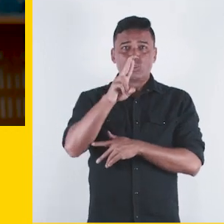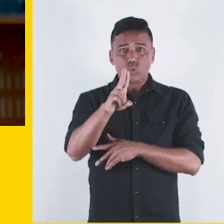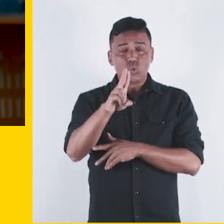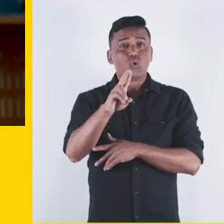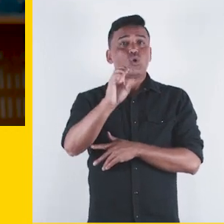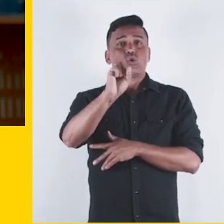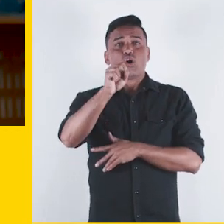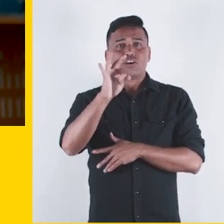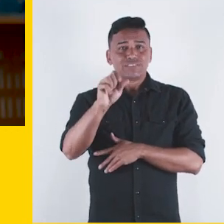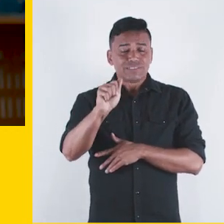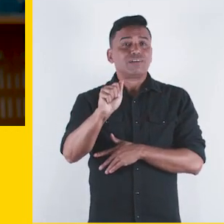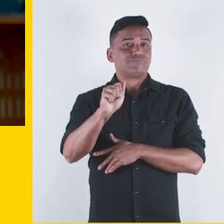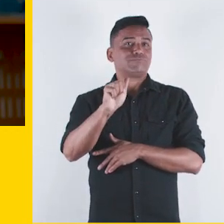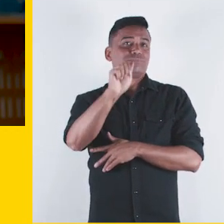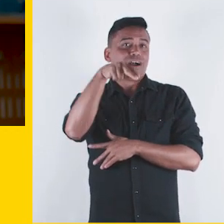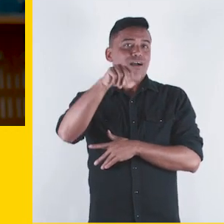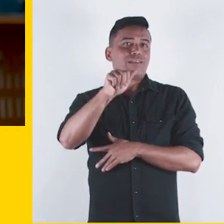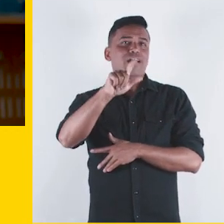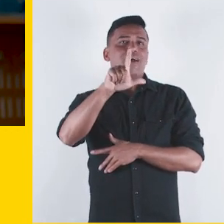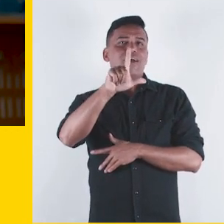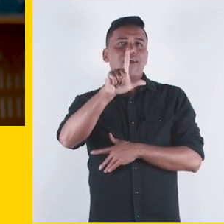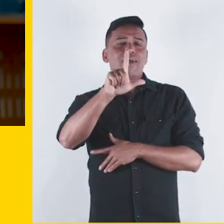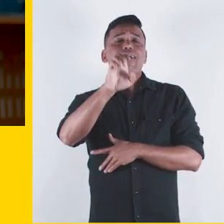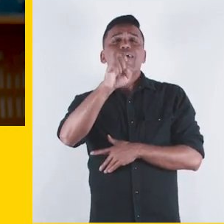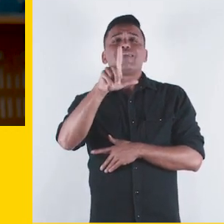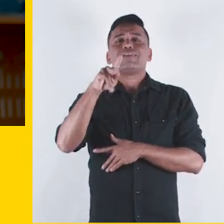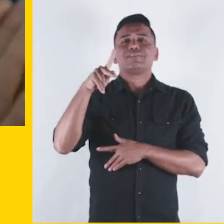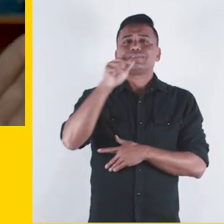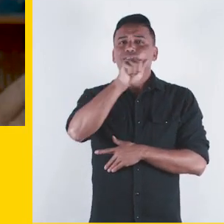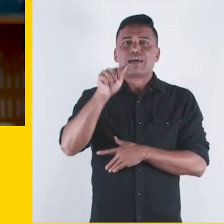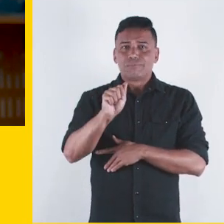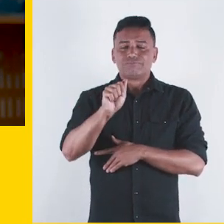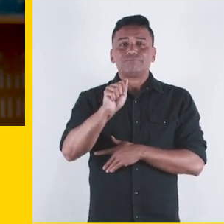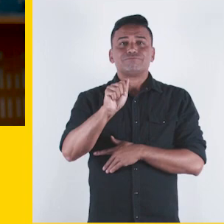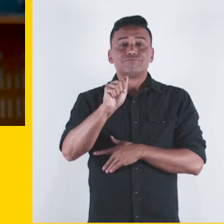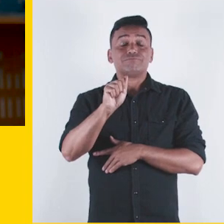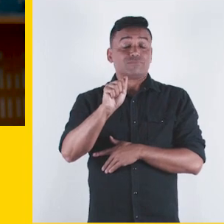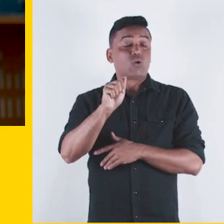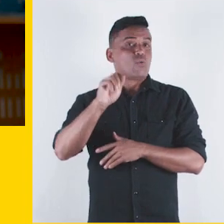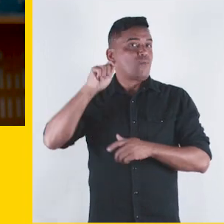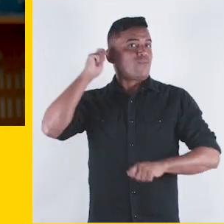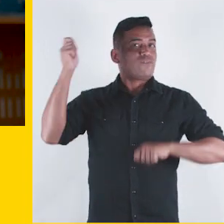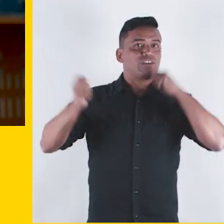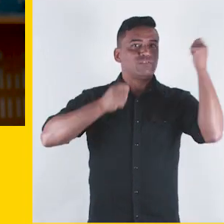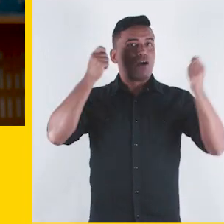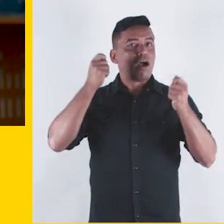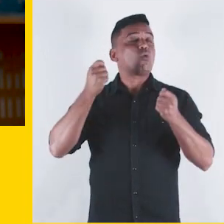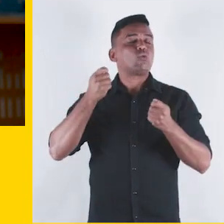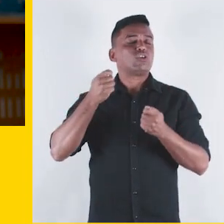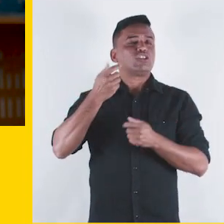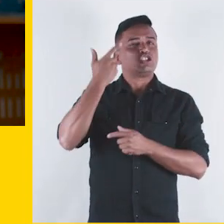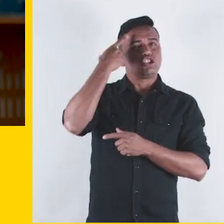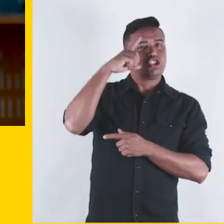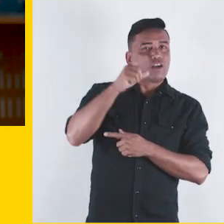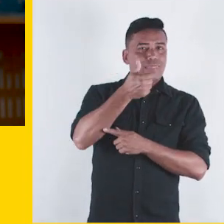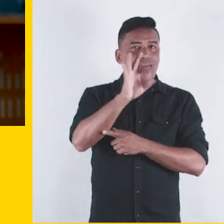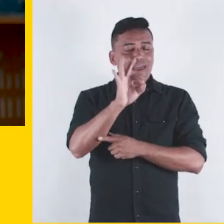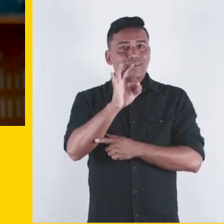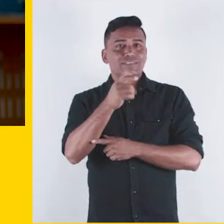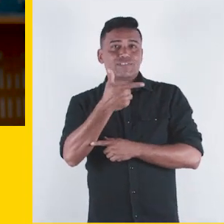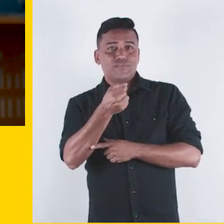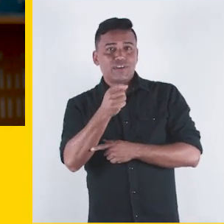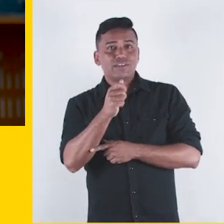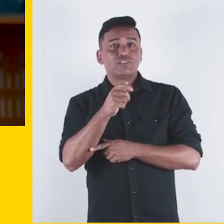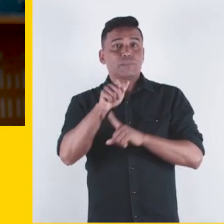Elisa Ribeiro. Nosso festival ele acontecerá entre os dias 10 e 20 de agosto, com